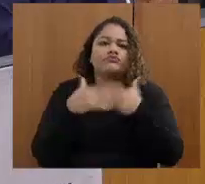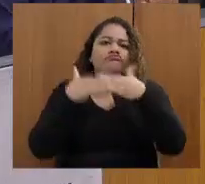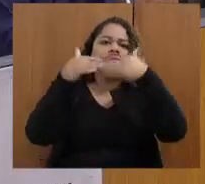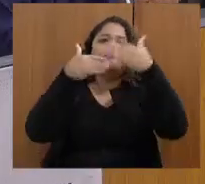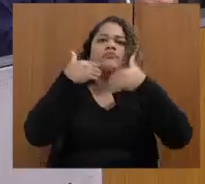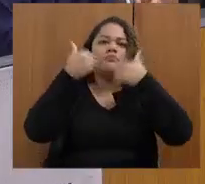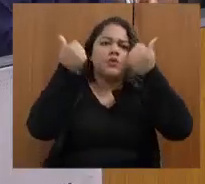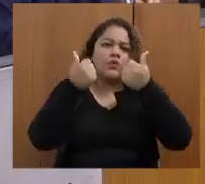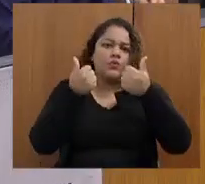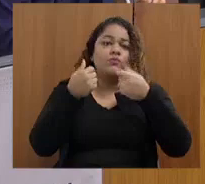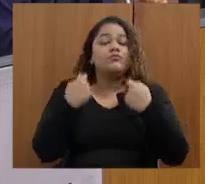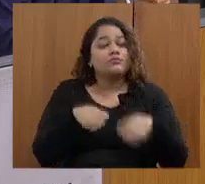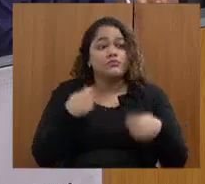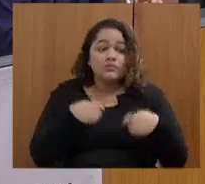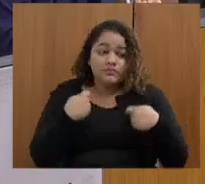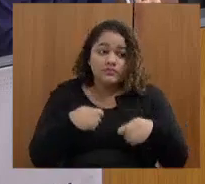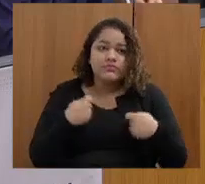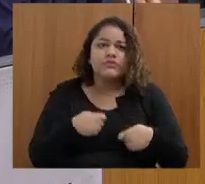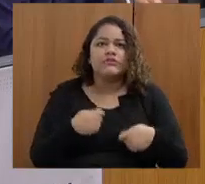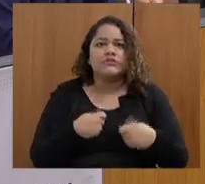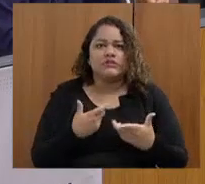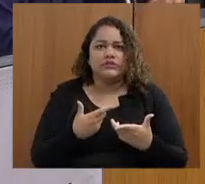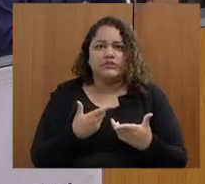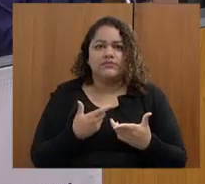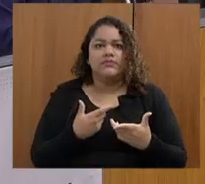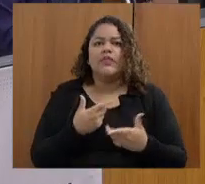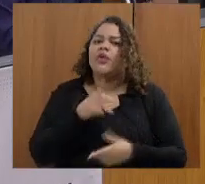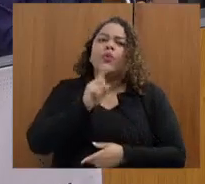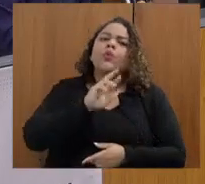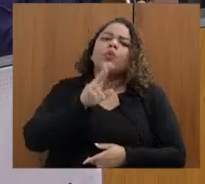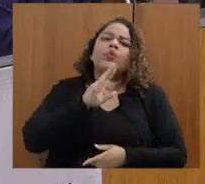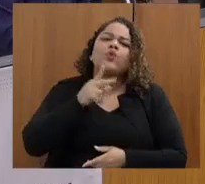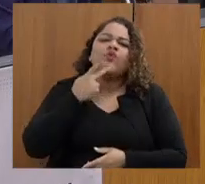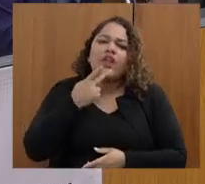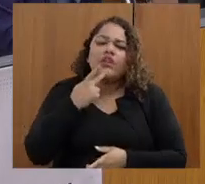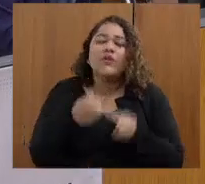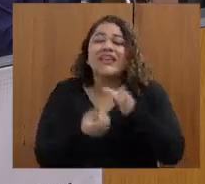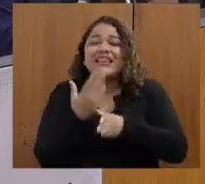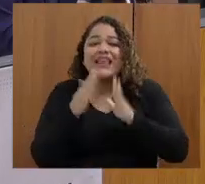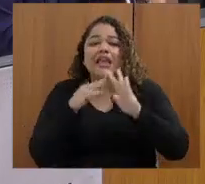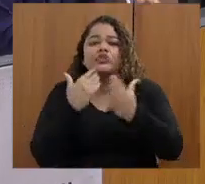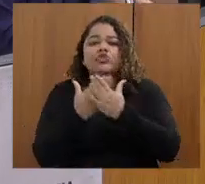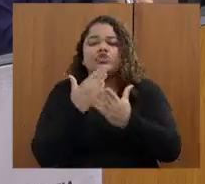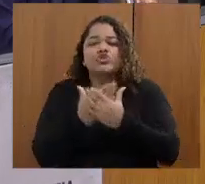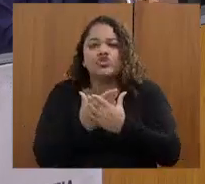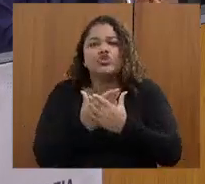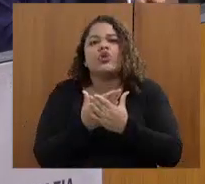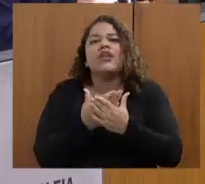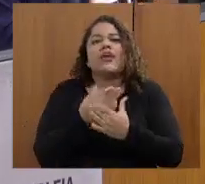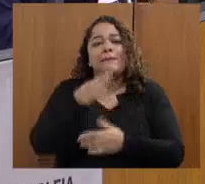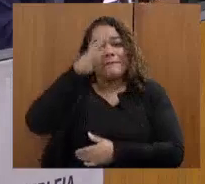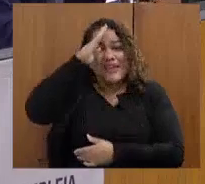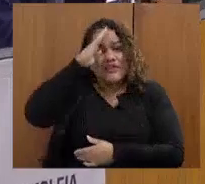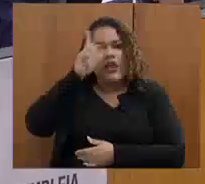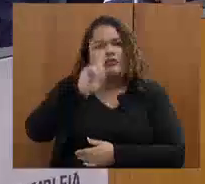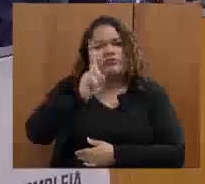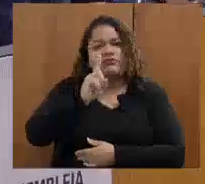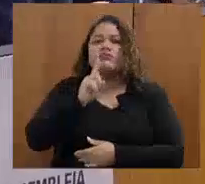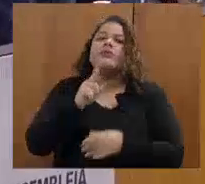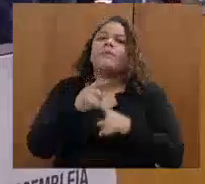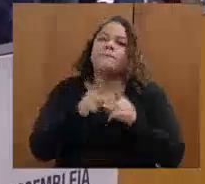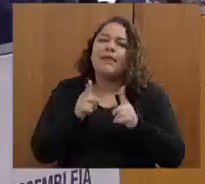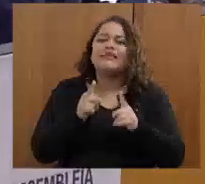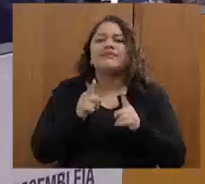precisamos avançar eu não tô falando de criar escolas militares mas escola Cívico militar a prova tá aqui